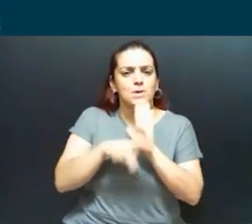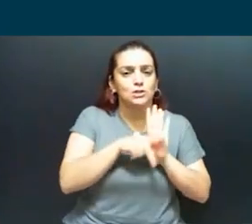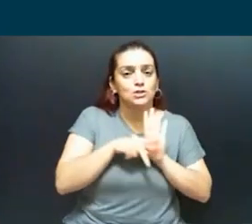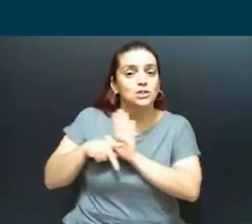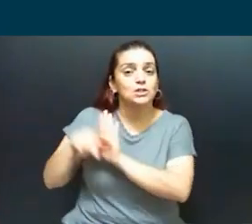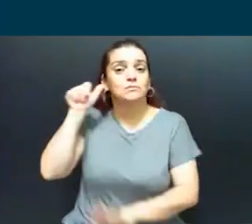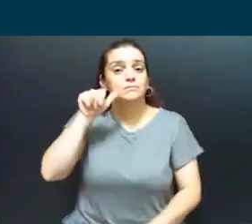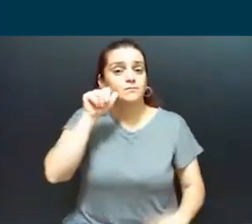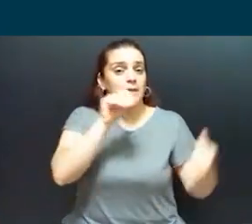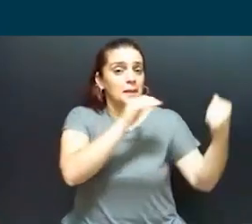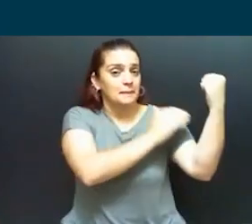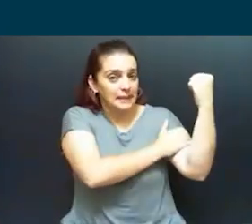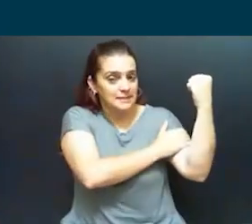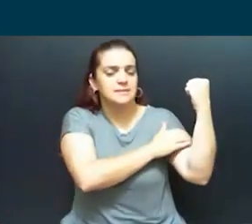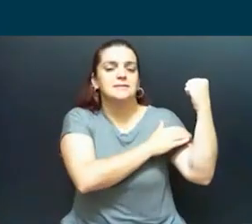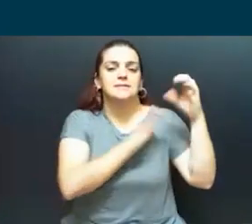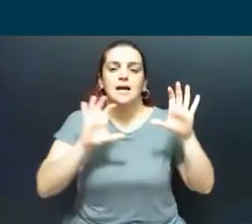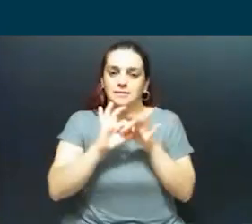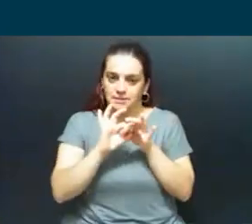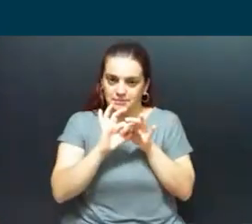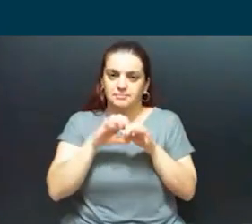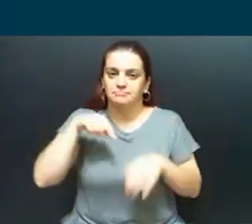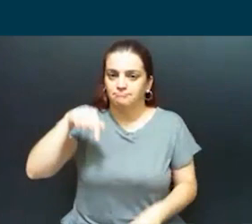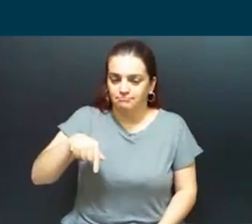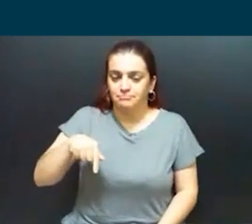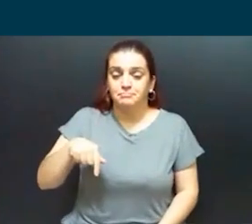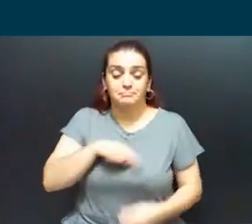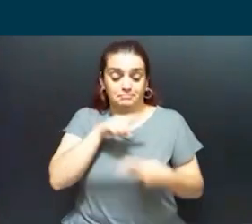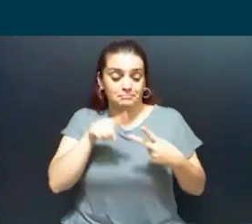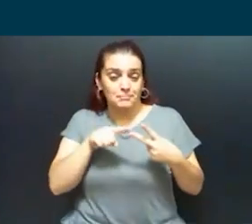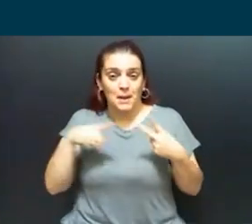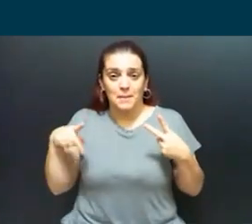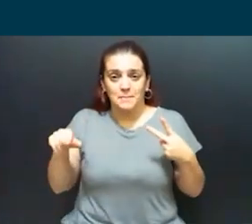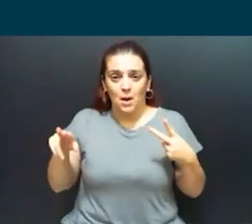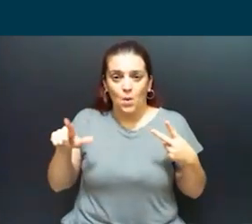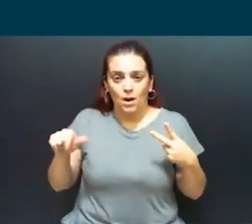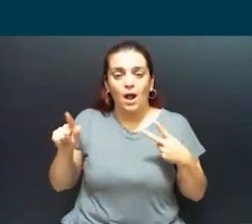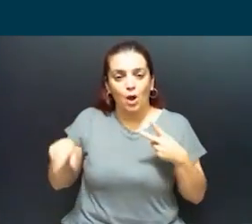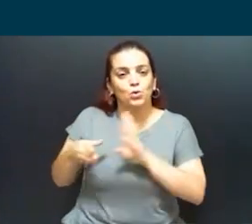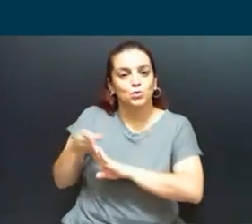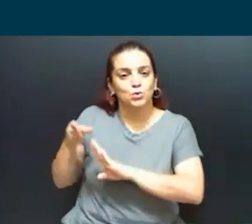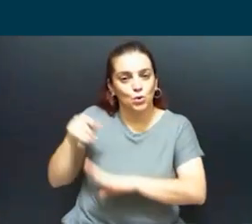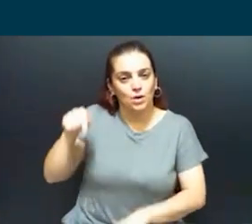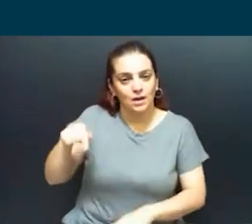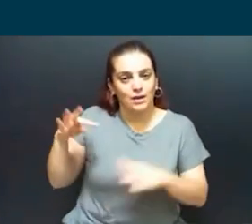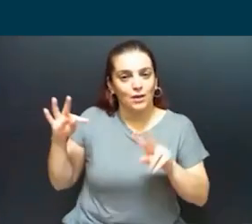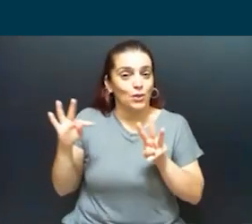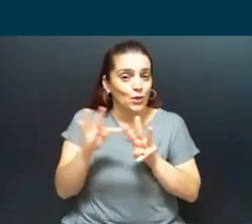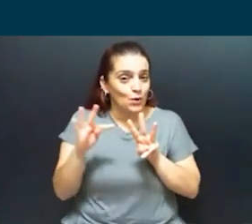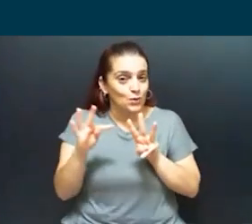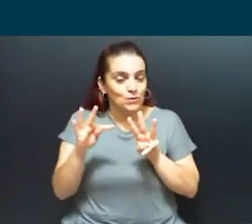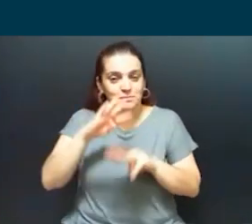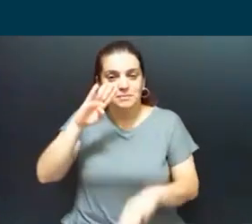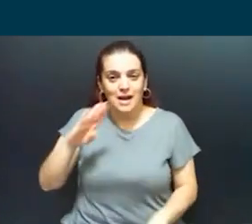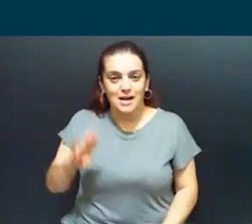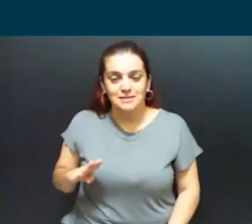feministas interseccionais. Paula Grangeiro é consultora lead na TOTWORKS Brasil, atualmente atuando pela